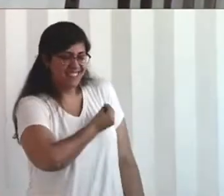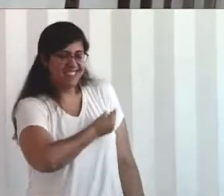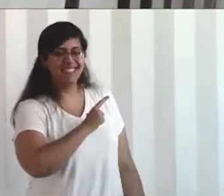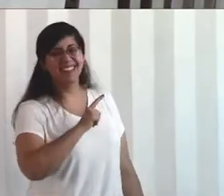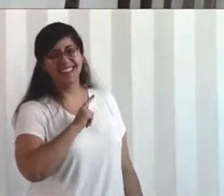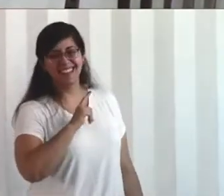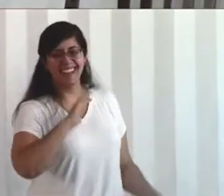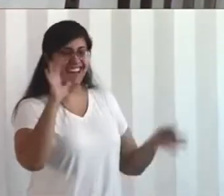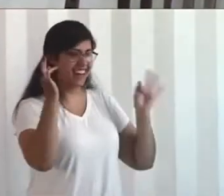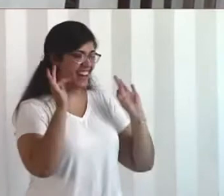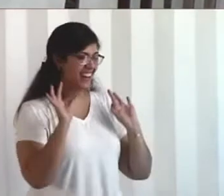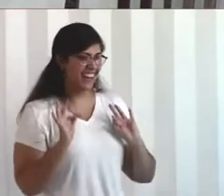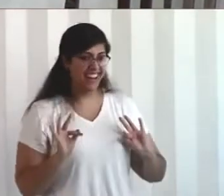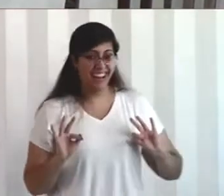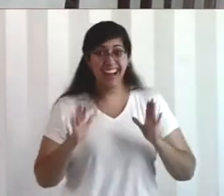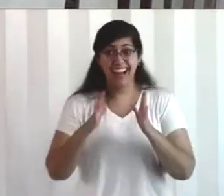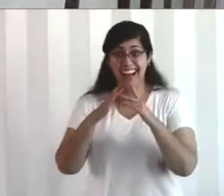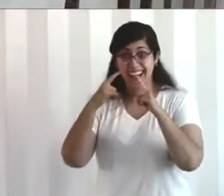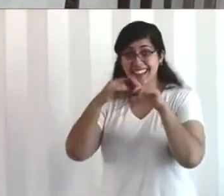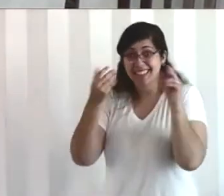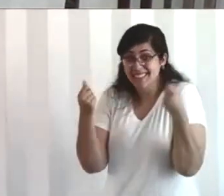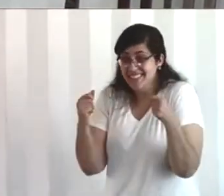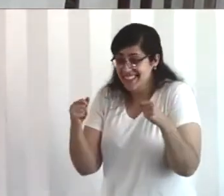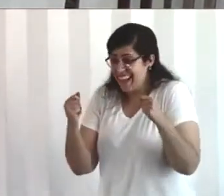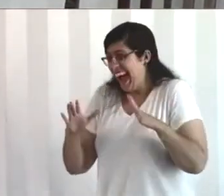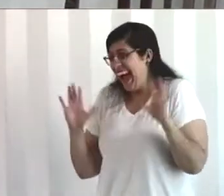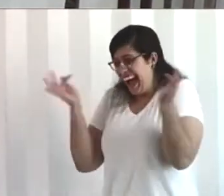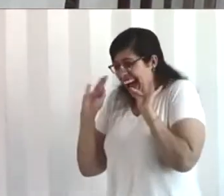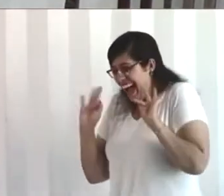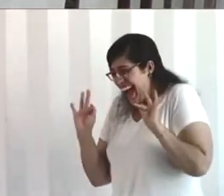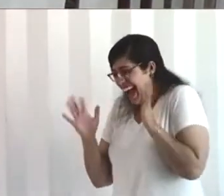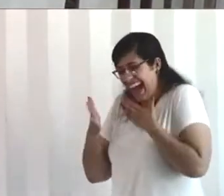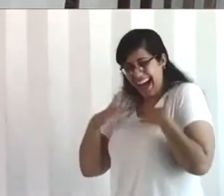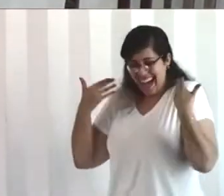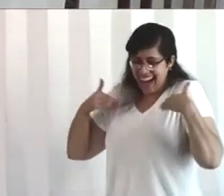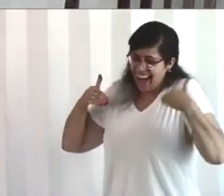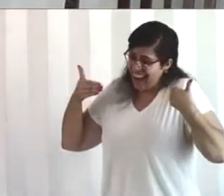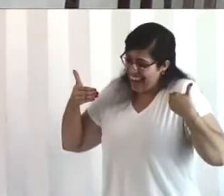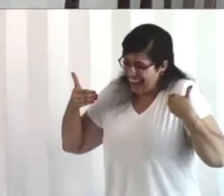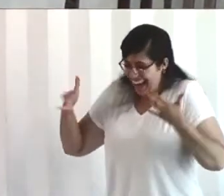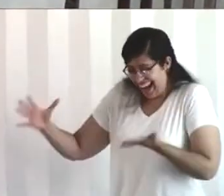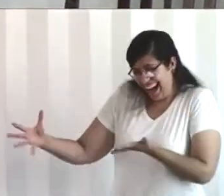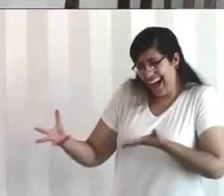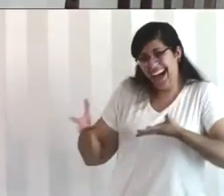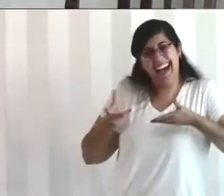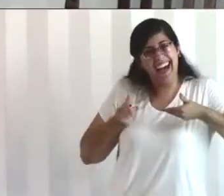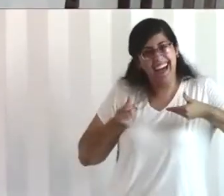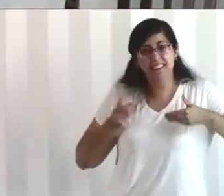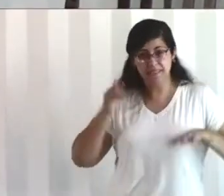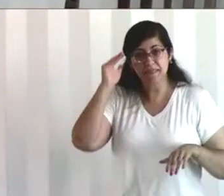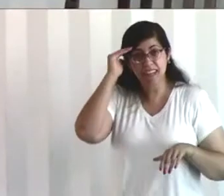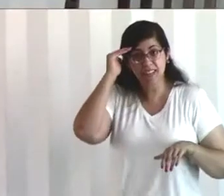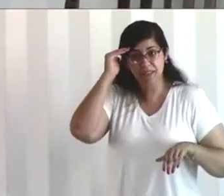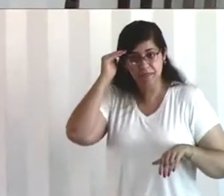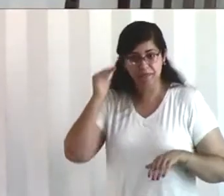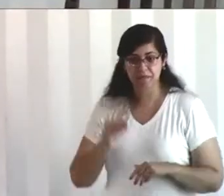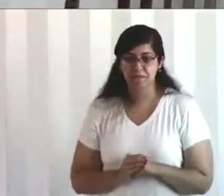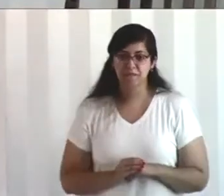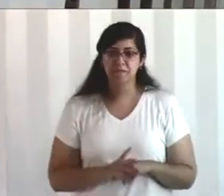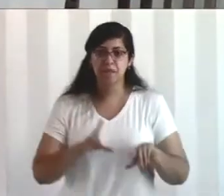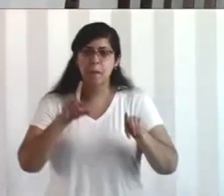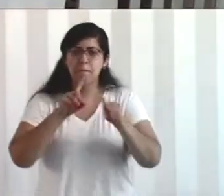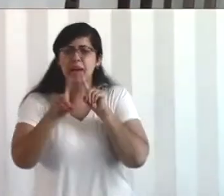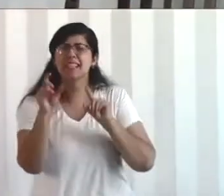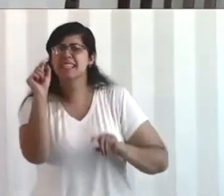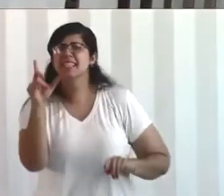alegrar nas conversões, precisa buscar as conversões. Mas quem faz isso? Nós vemos aqui na